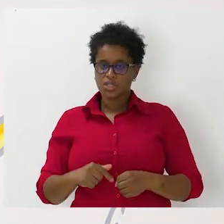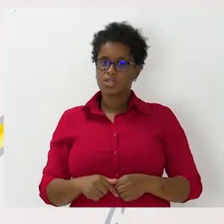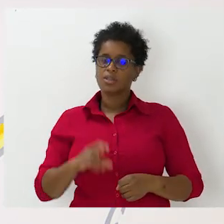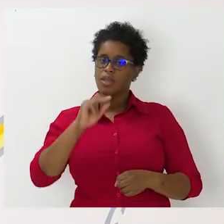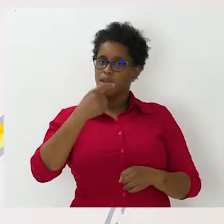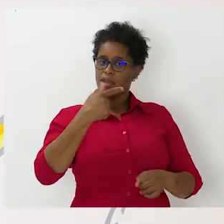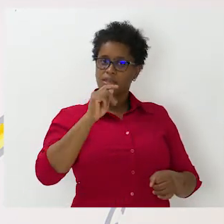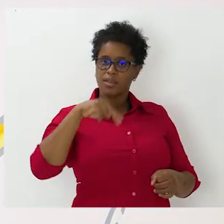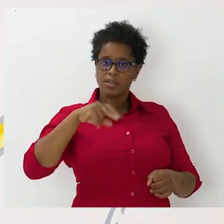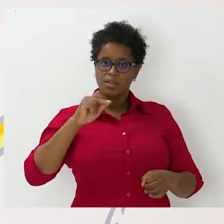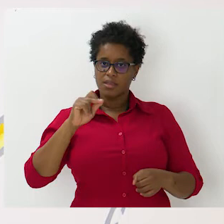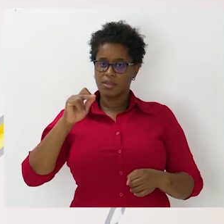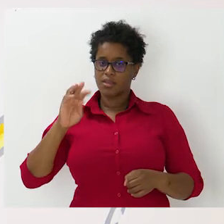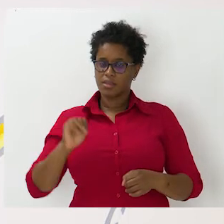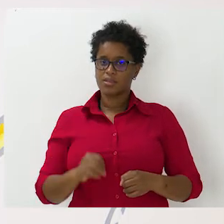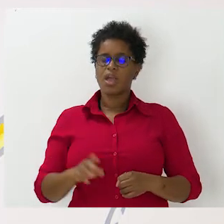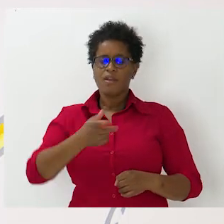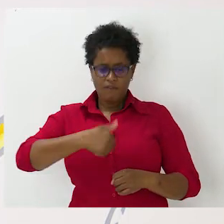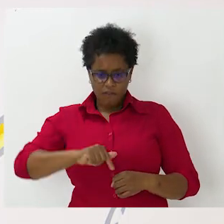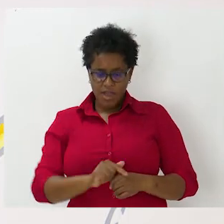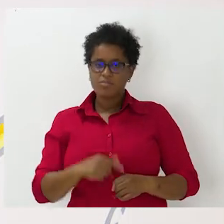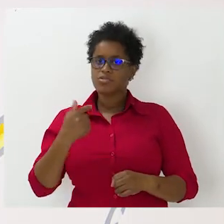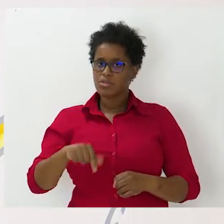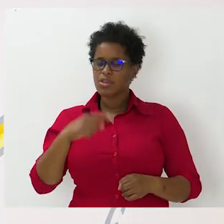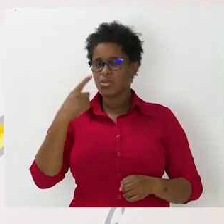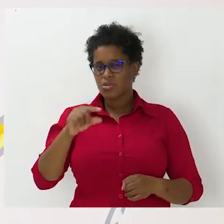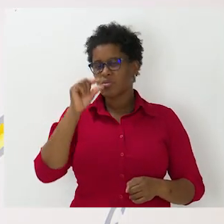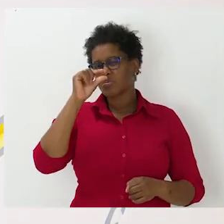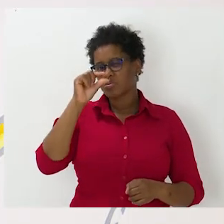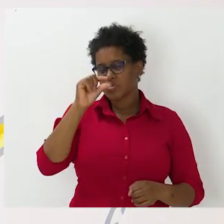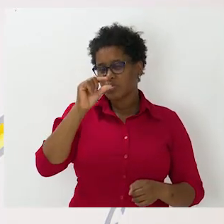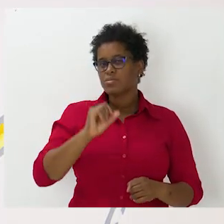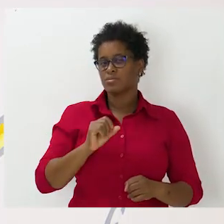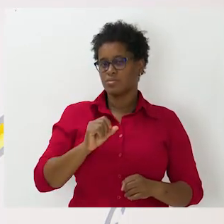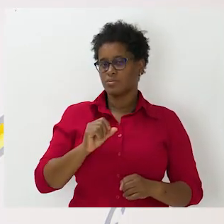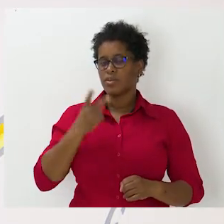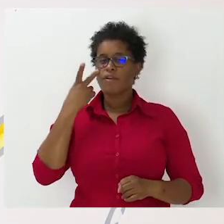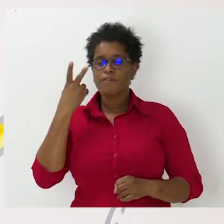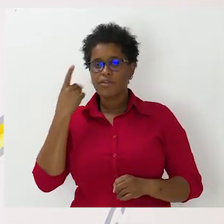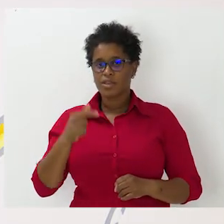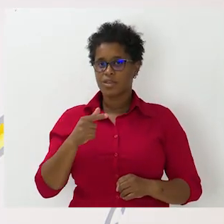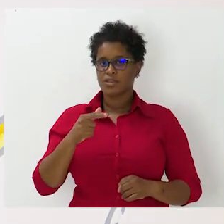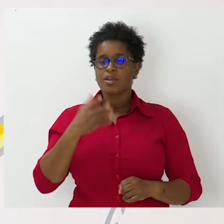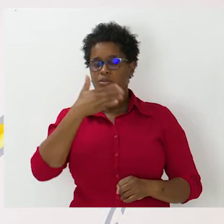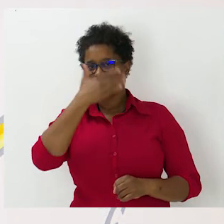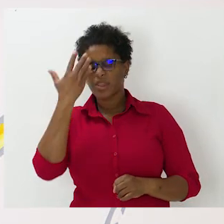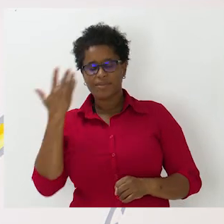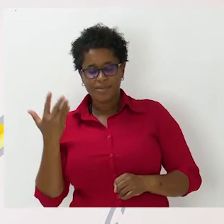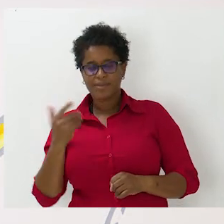em Atenas, vamos ter um cheirinho só da vida